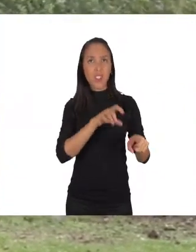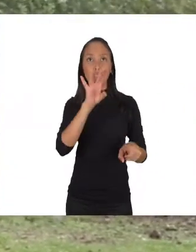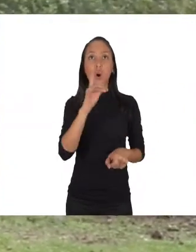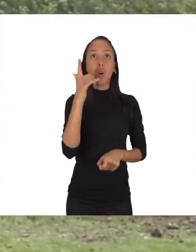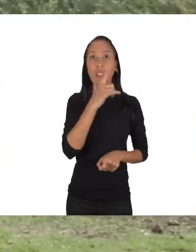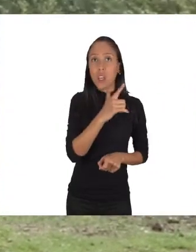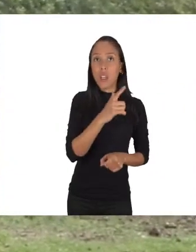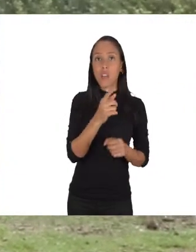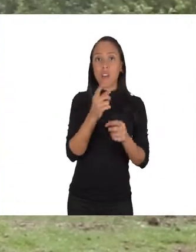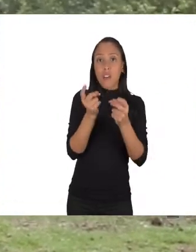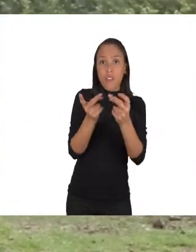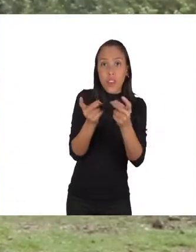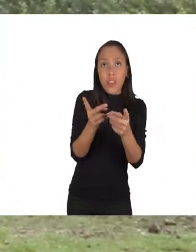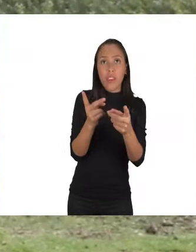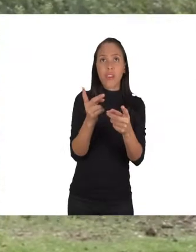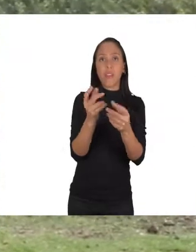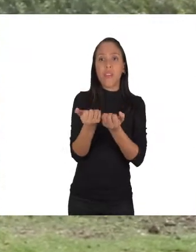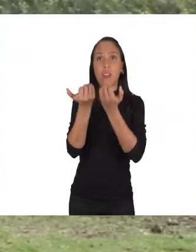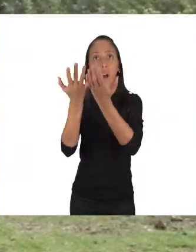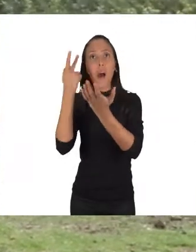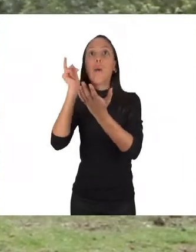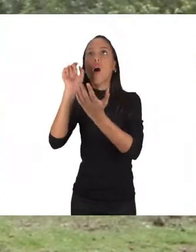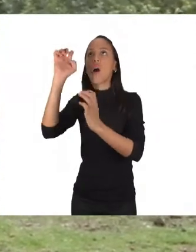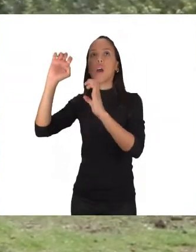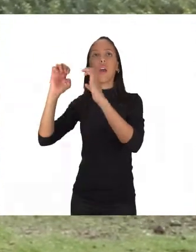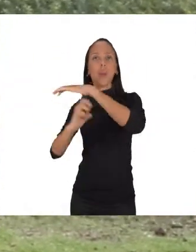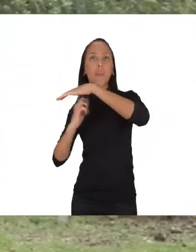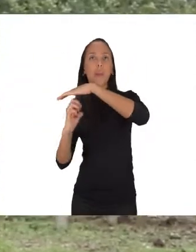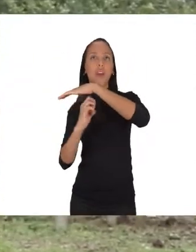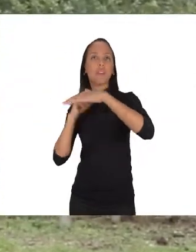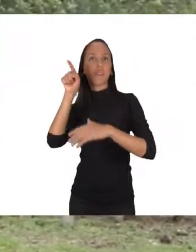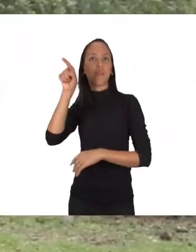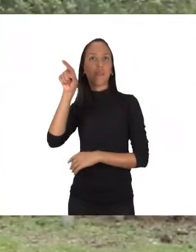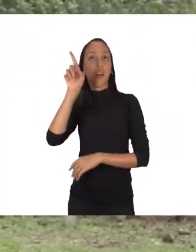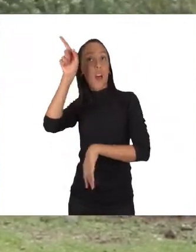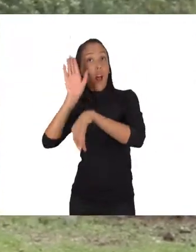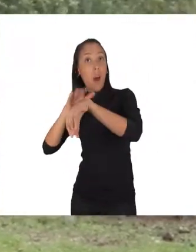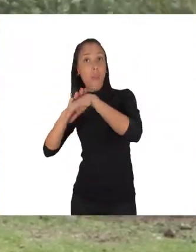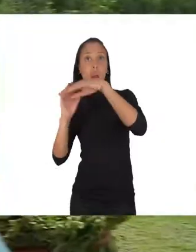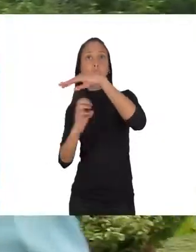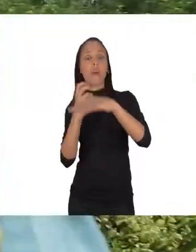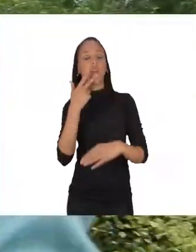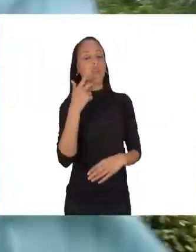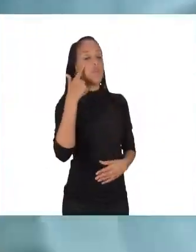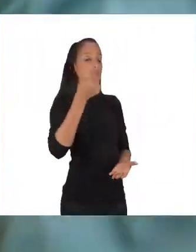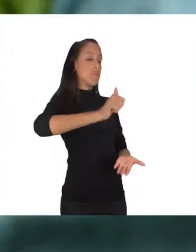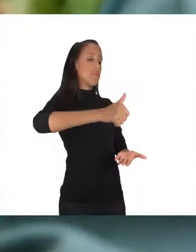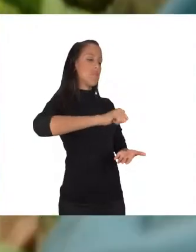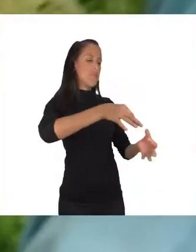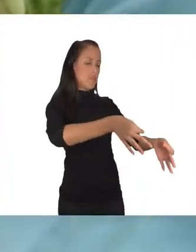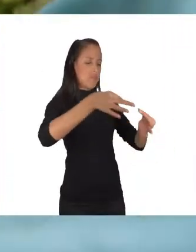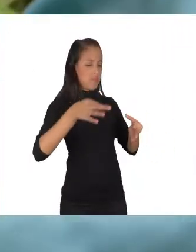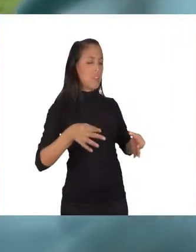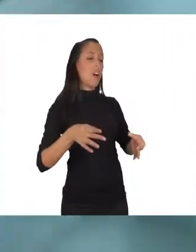o seu produto para a empresa que os contrata. A qualidade da folha é a empresa que determina, depois da produção feita,